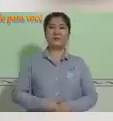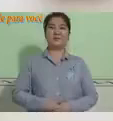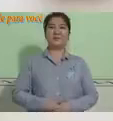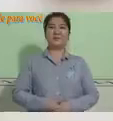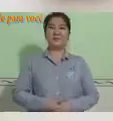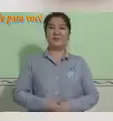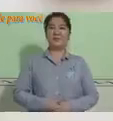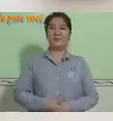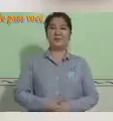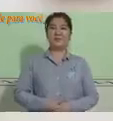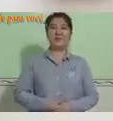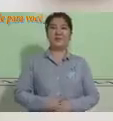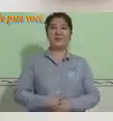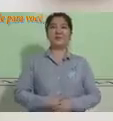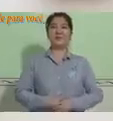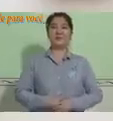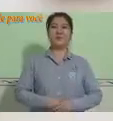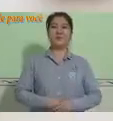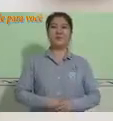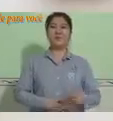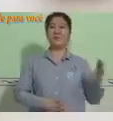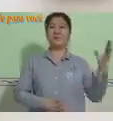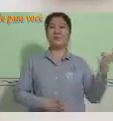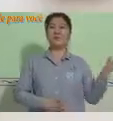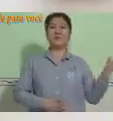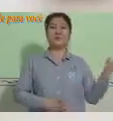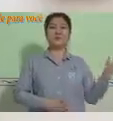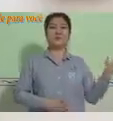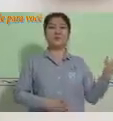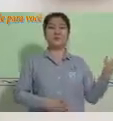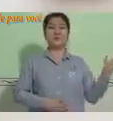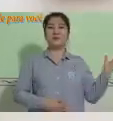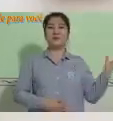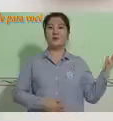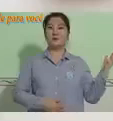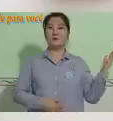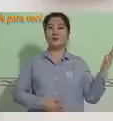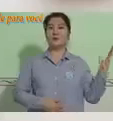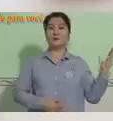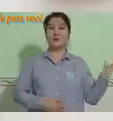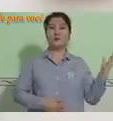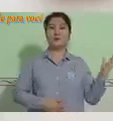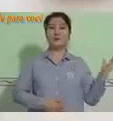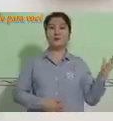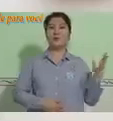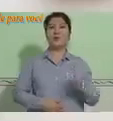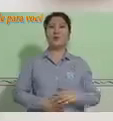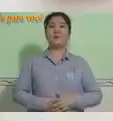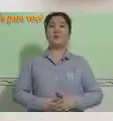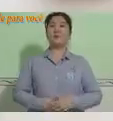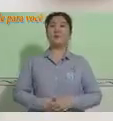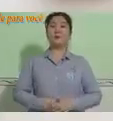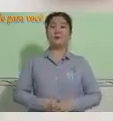sangue, como anemia, ponto e vírgula, doenças neurológicas, como miastenia gravis ou esclerose múltipla, ponto e